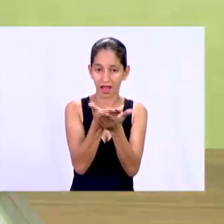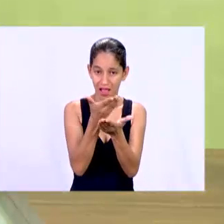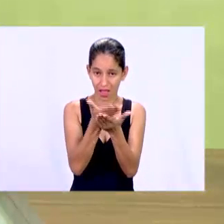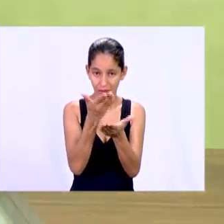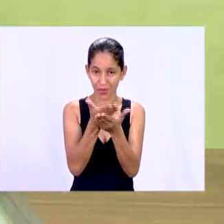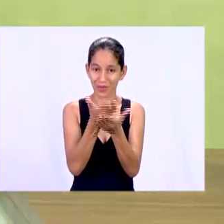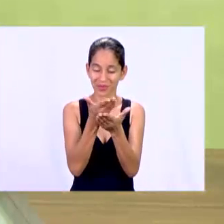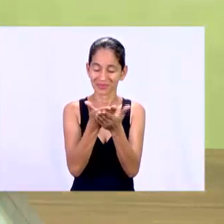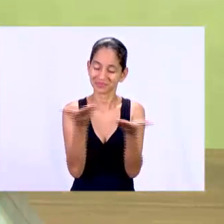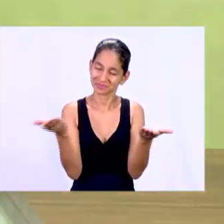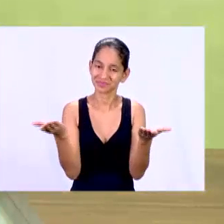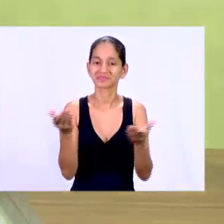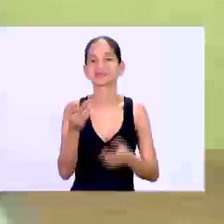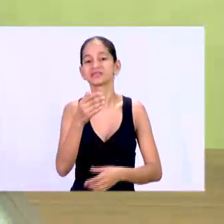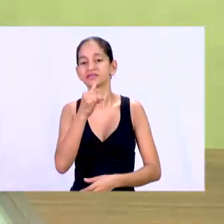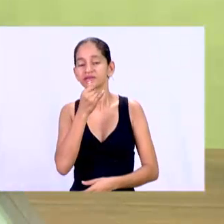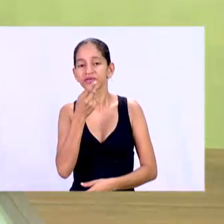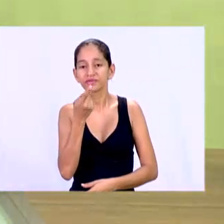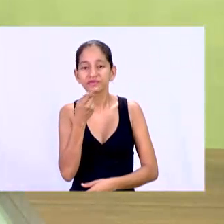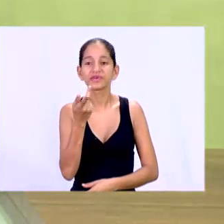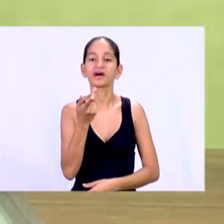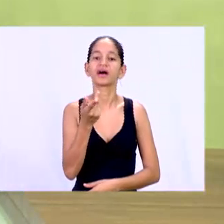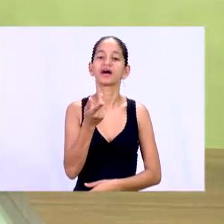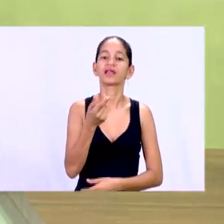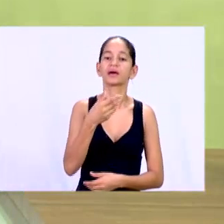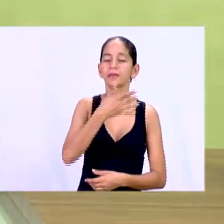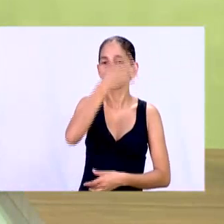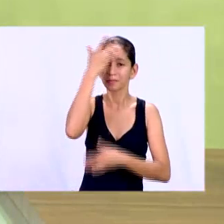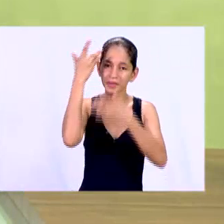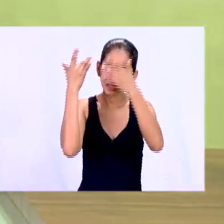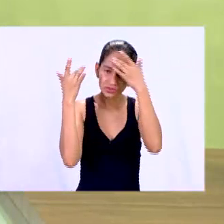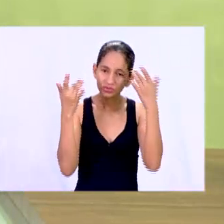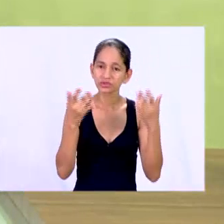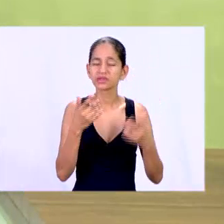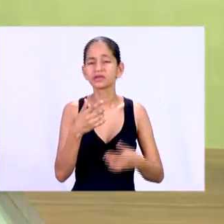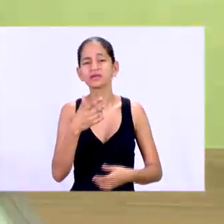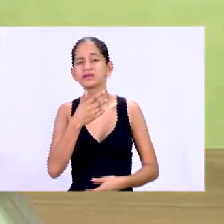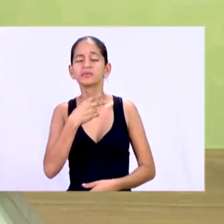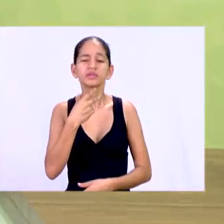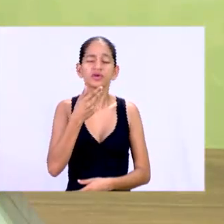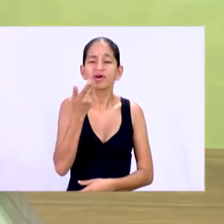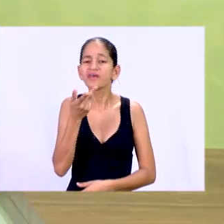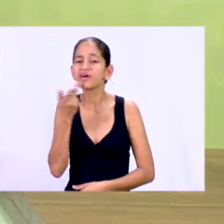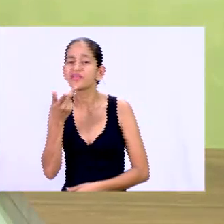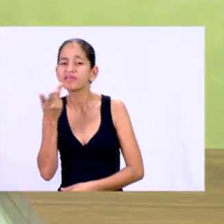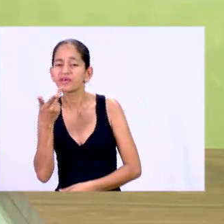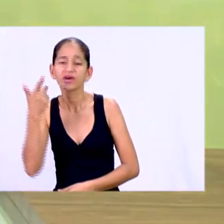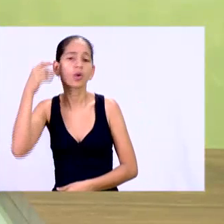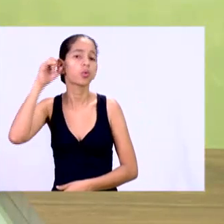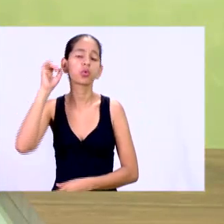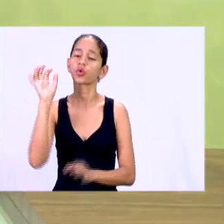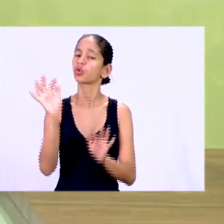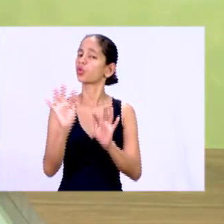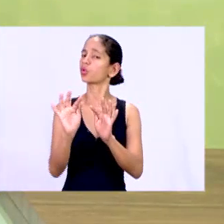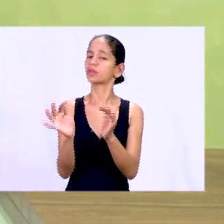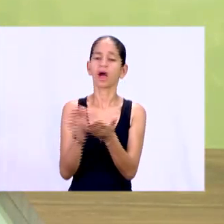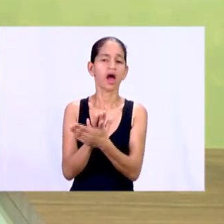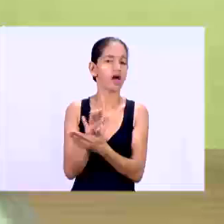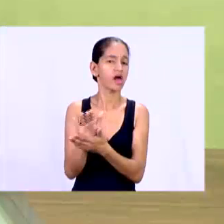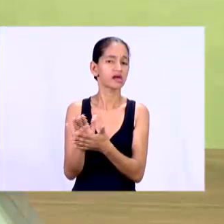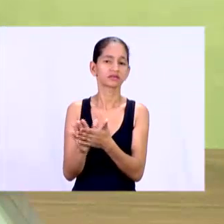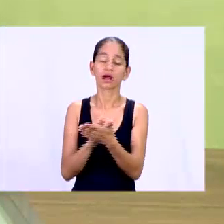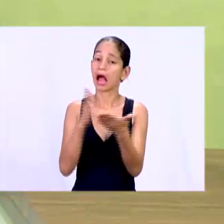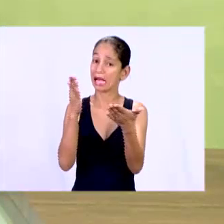pouco das vozes que são ouvidas e das vozes que não são ouvidas. O que quer dizer com isso? Os sujeitos,